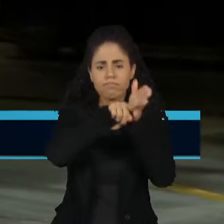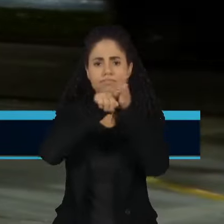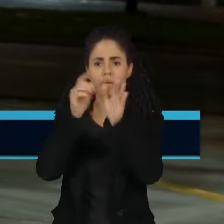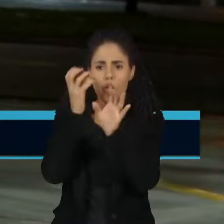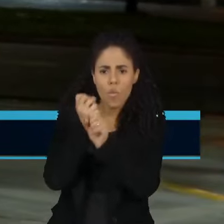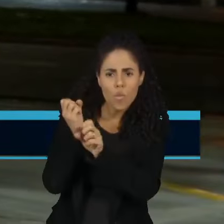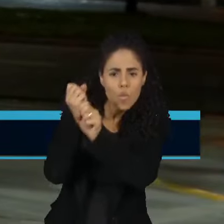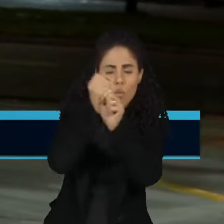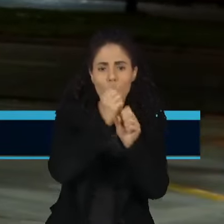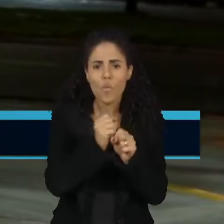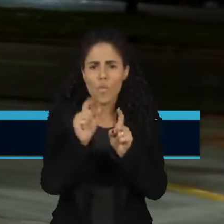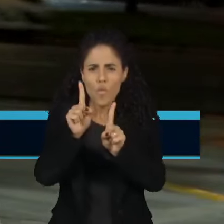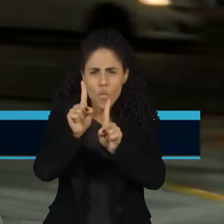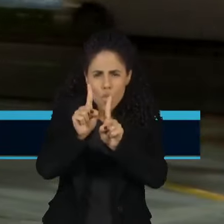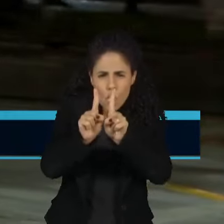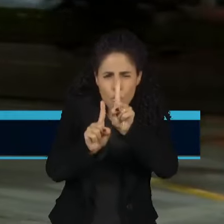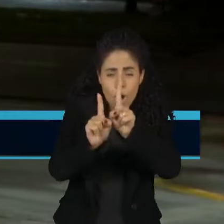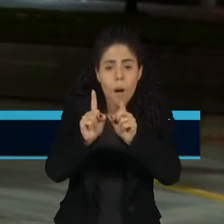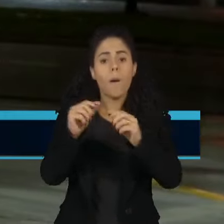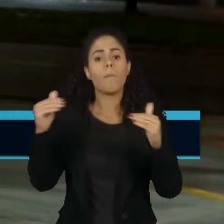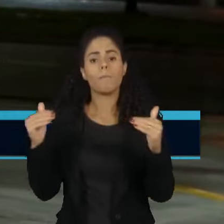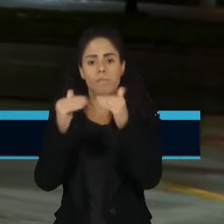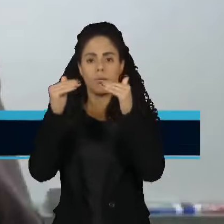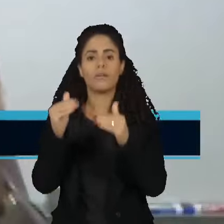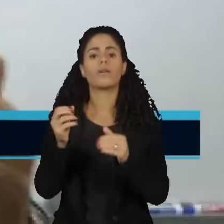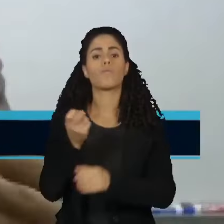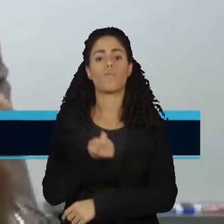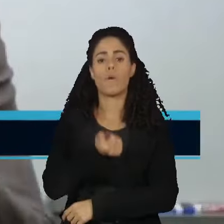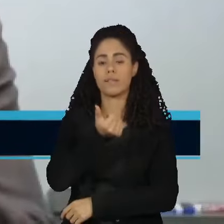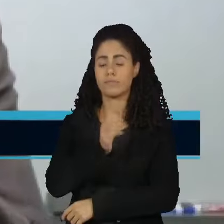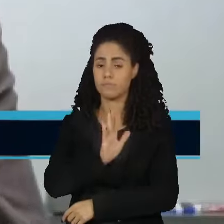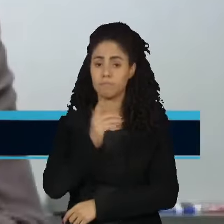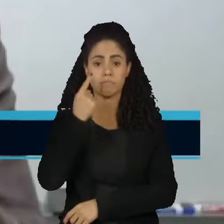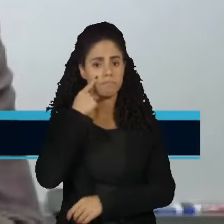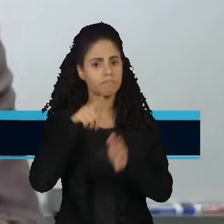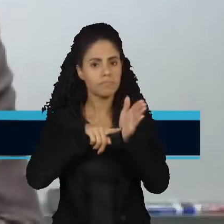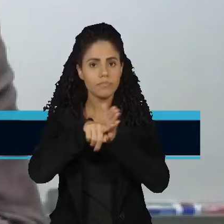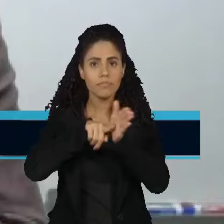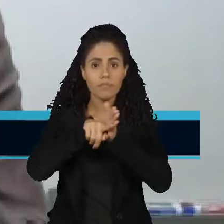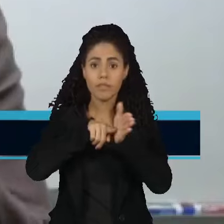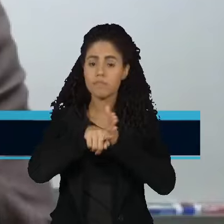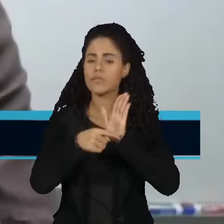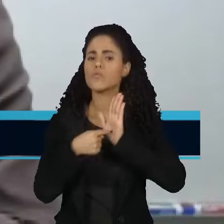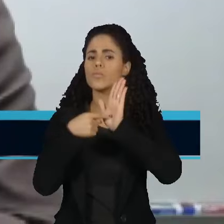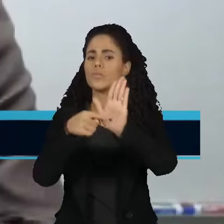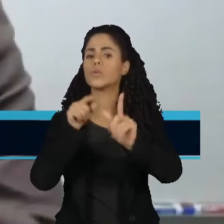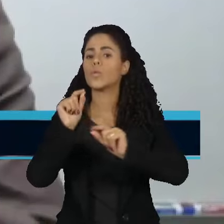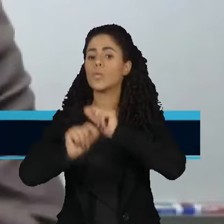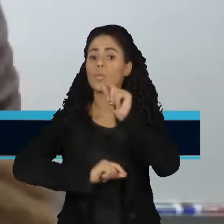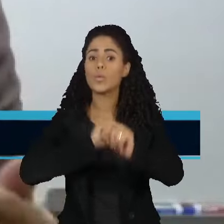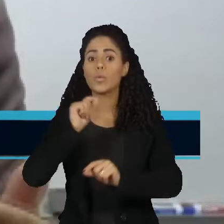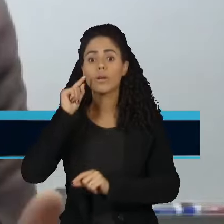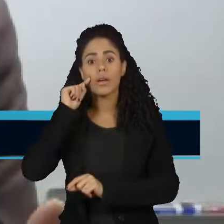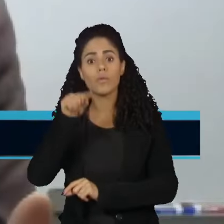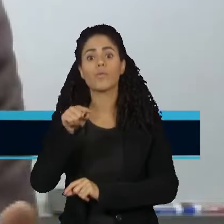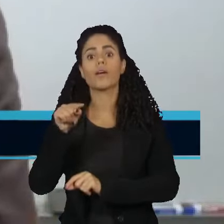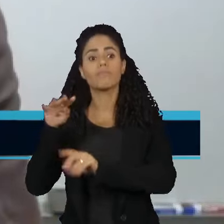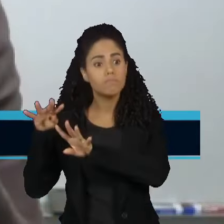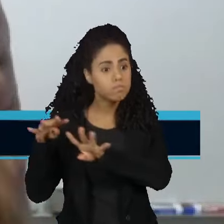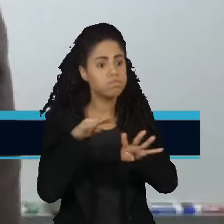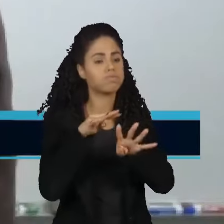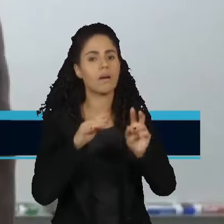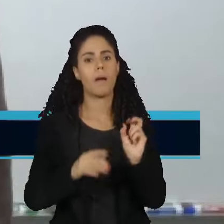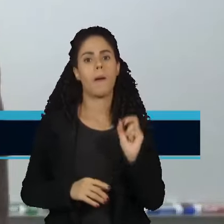uma disputa apertada com um empate técnico. As pesquisas terminaram dando todas elas mais favoráveis da